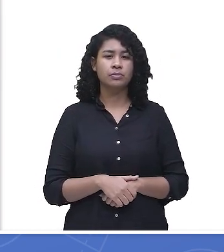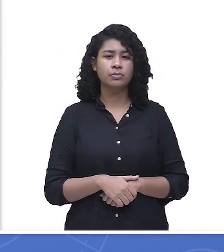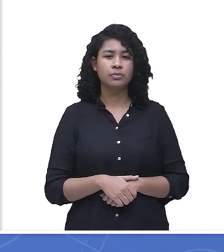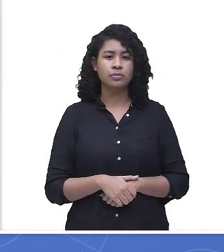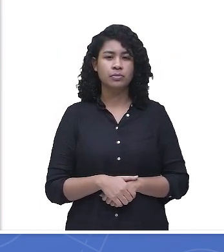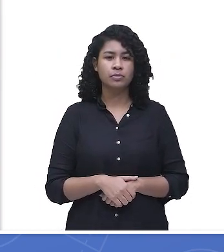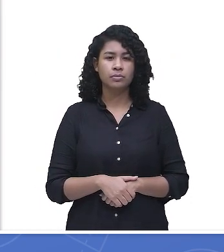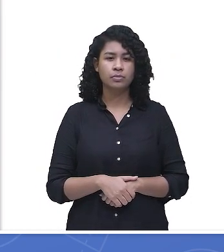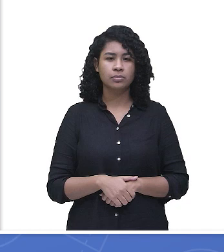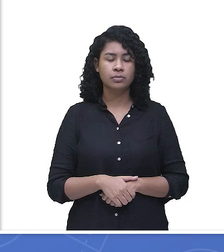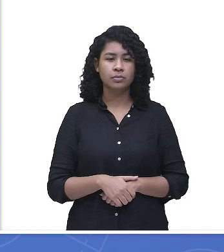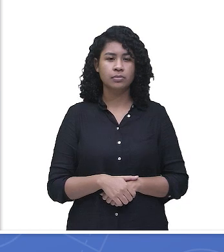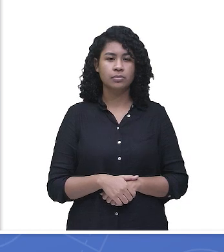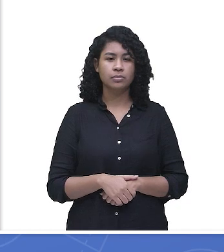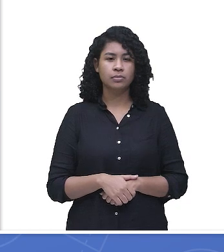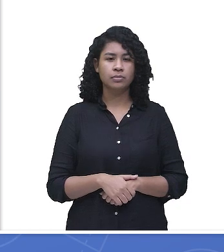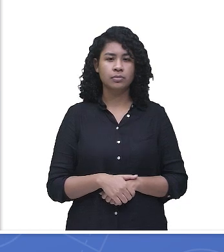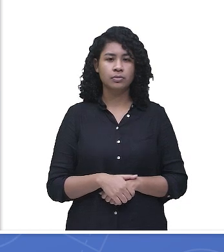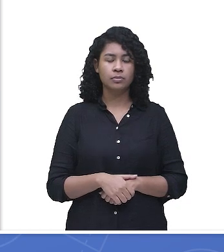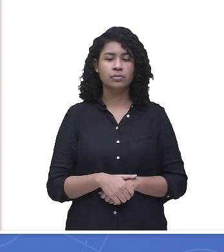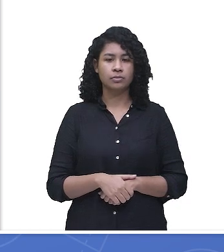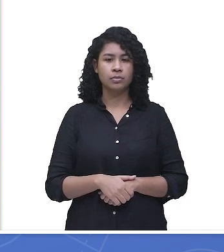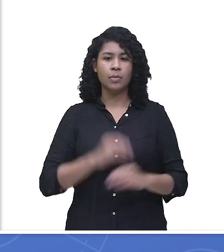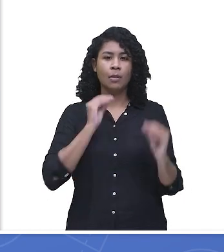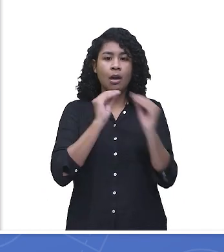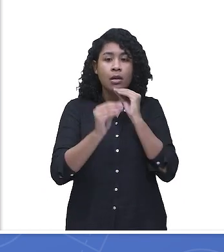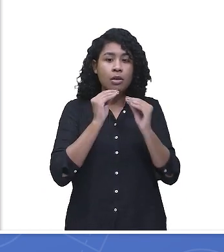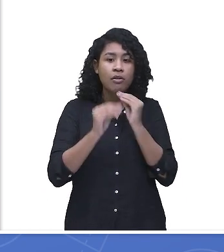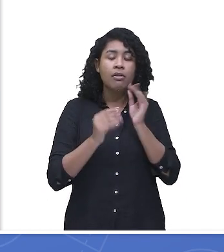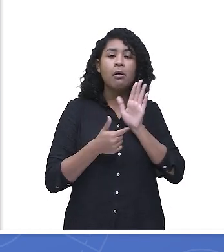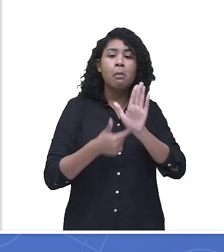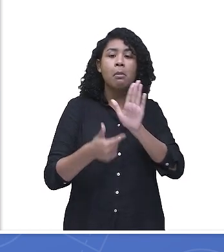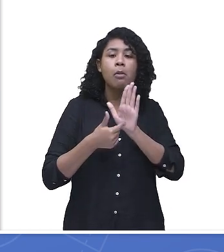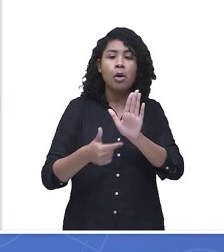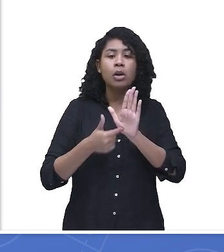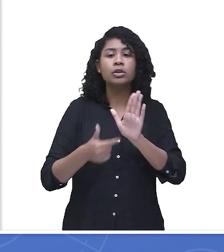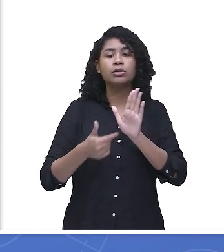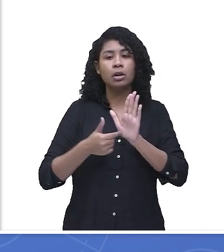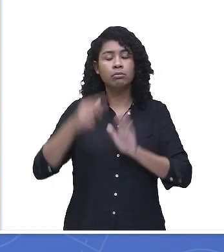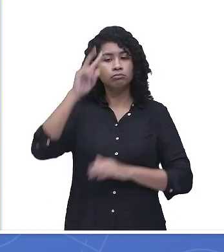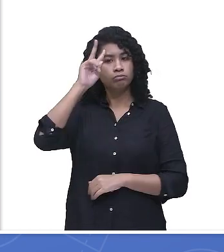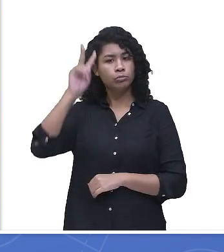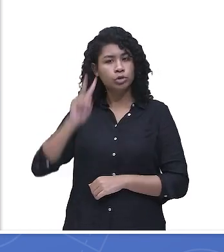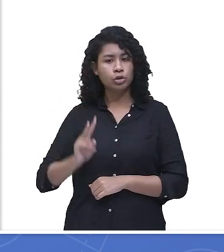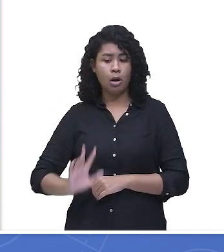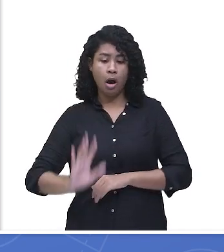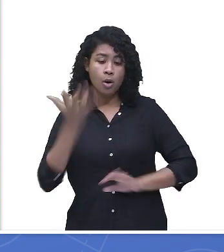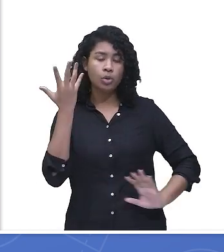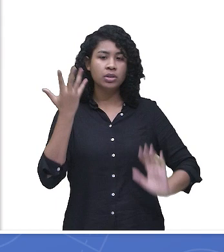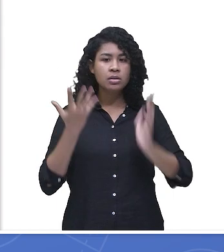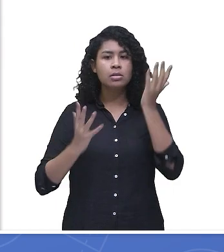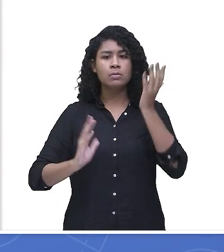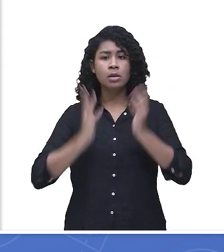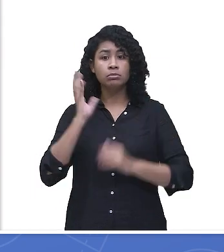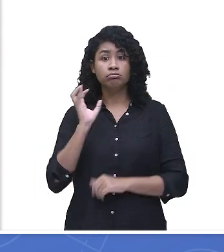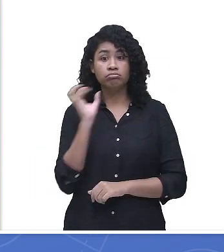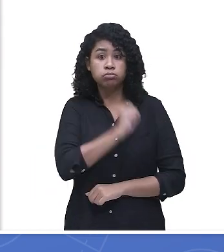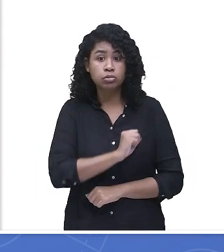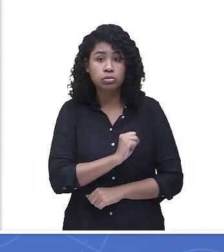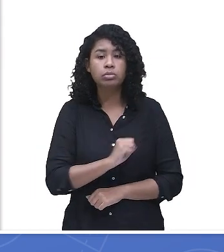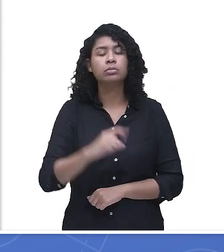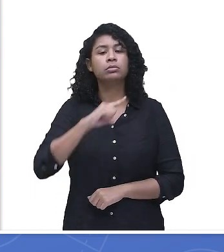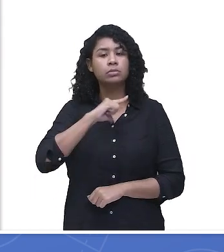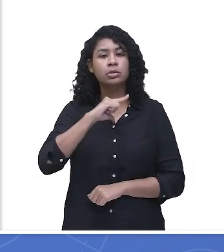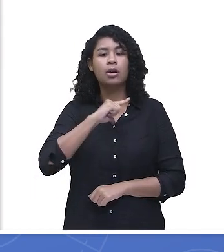um ritmo, olha só, mais acelerado, certo? As ações das personagens são essenciais para